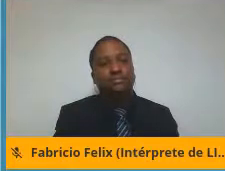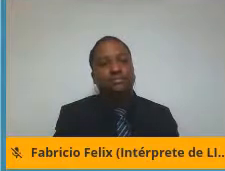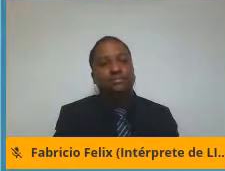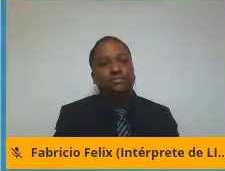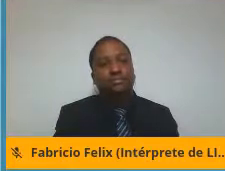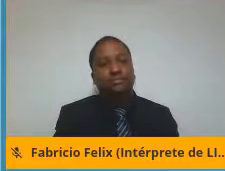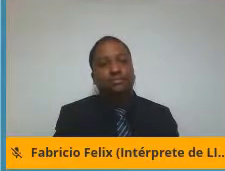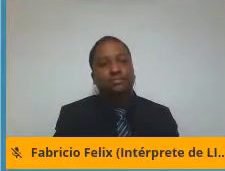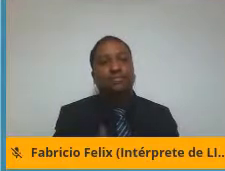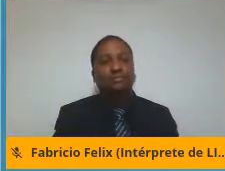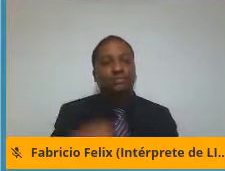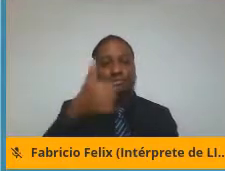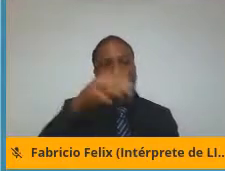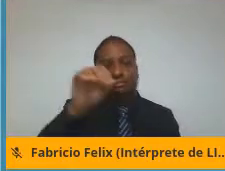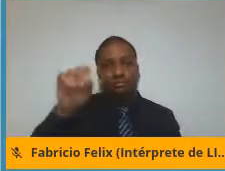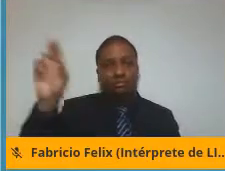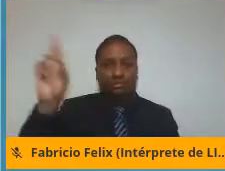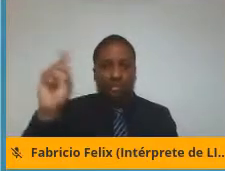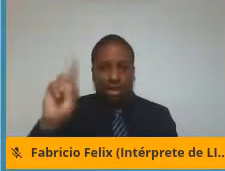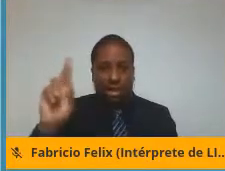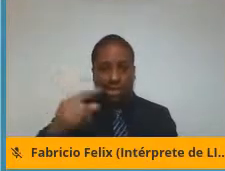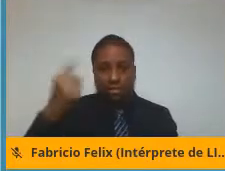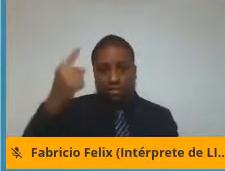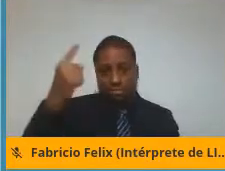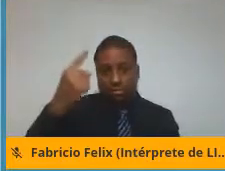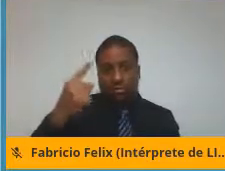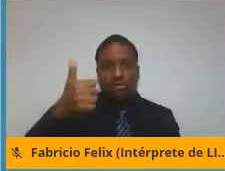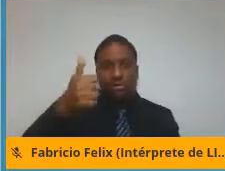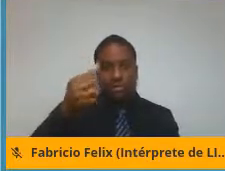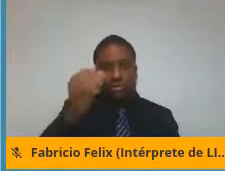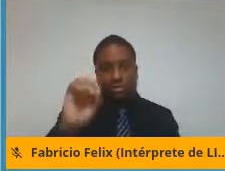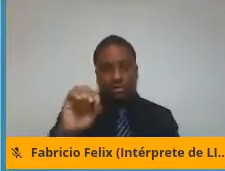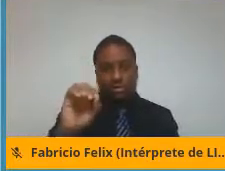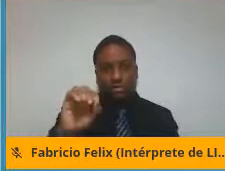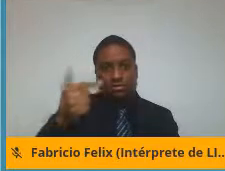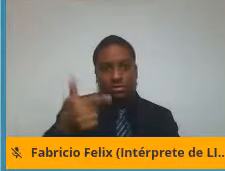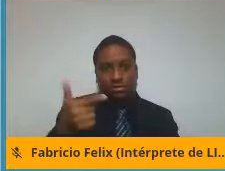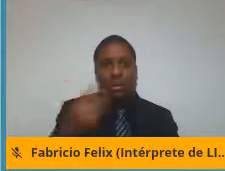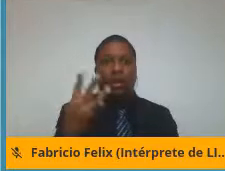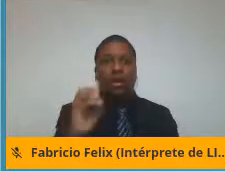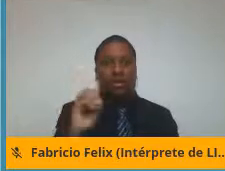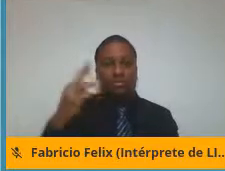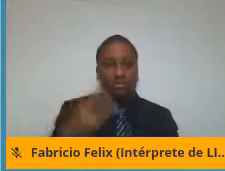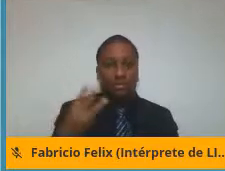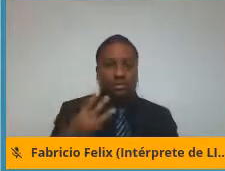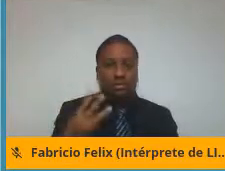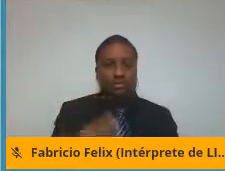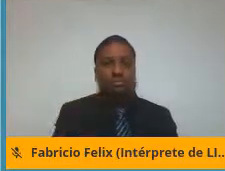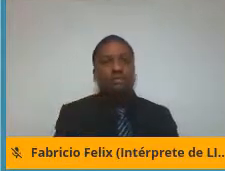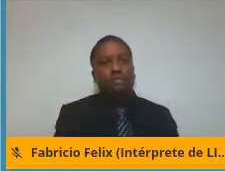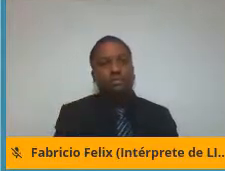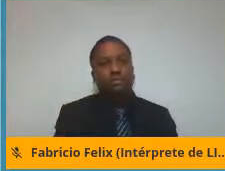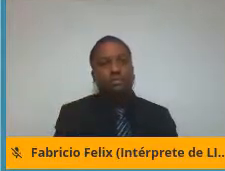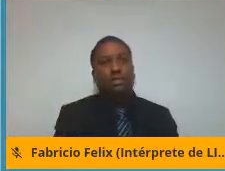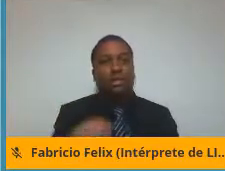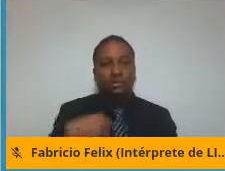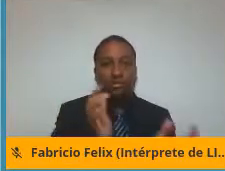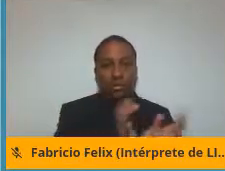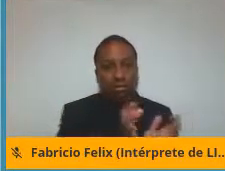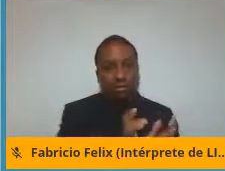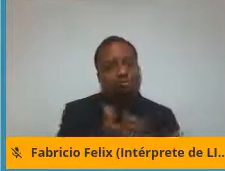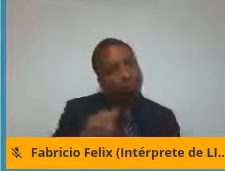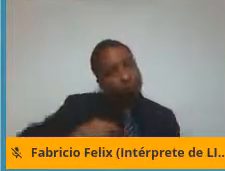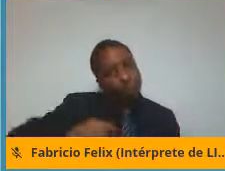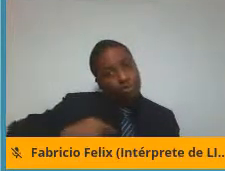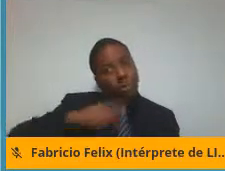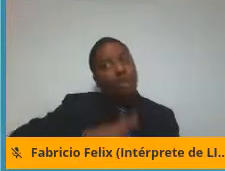de R$100 para o primeiro colocado, 60 para o segundo e 40 para o terceiro. Então, eu e a comissão vamos ser obrigados a usar tudo isso se vocês